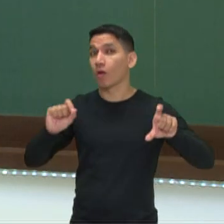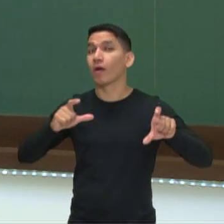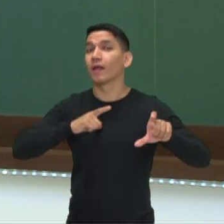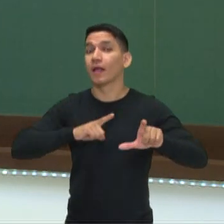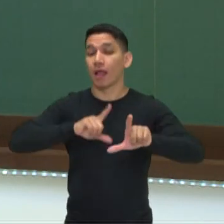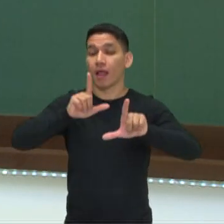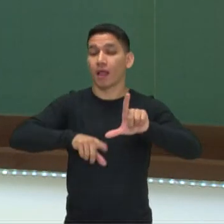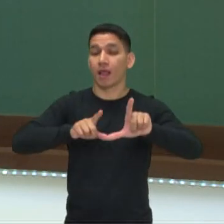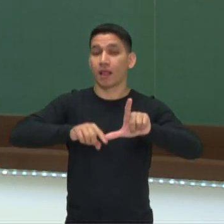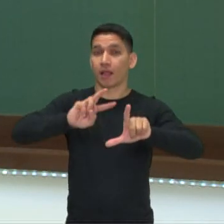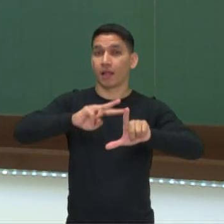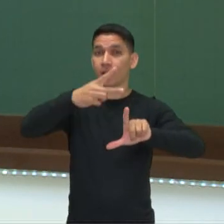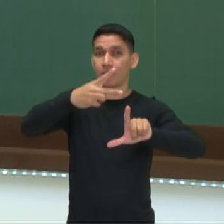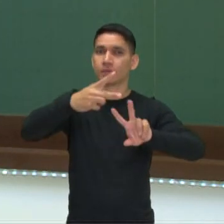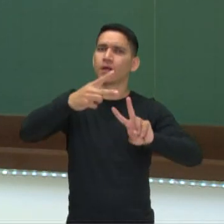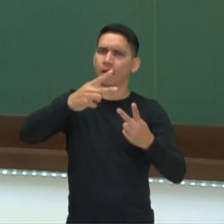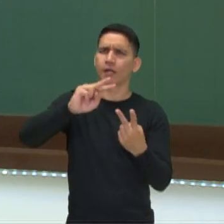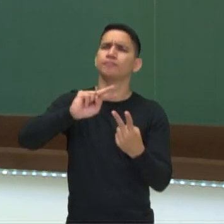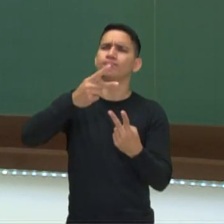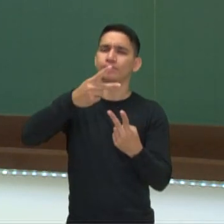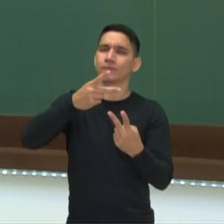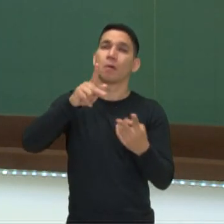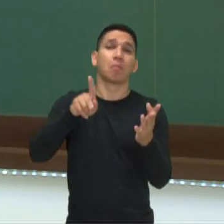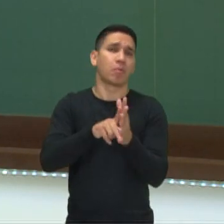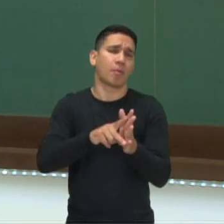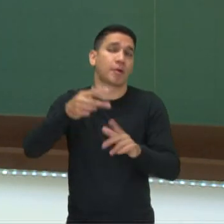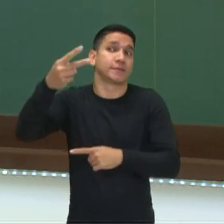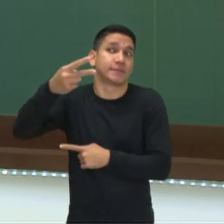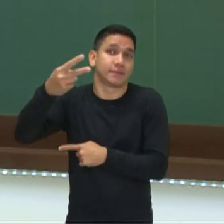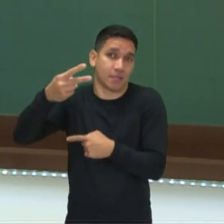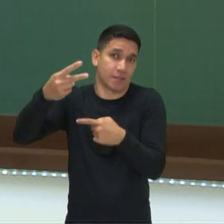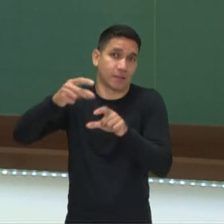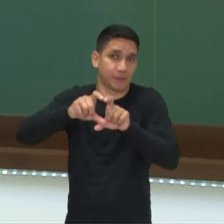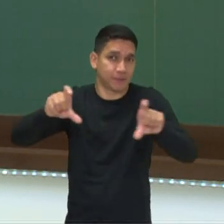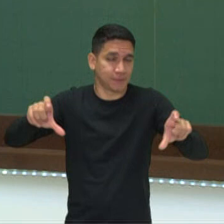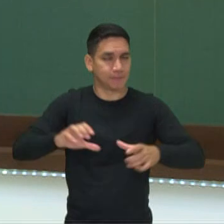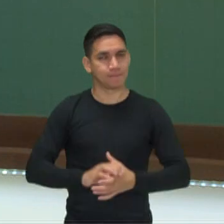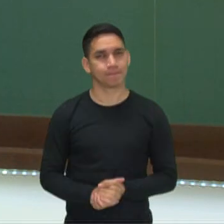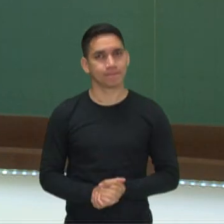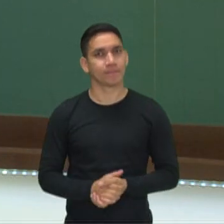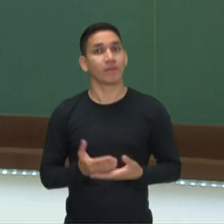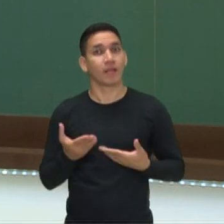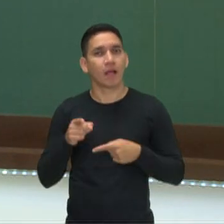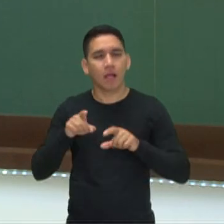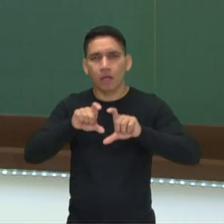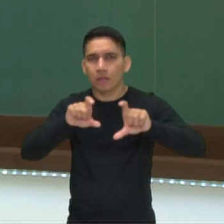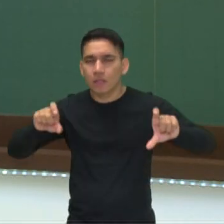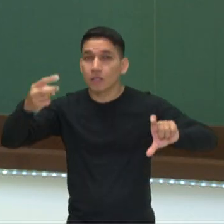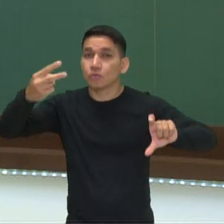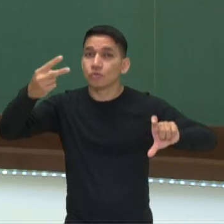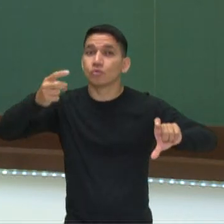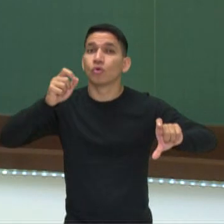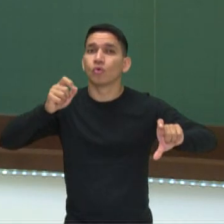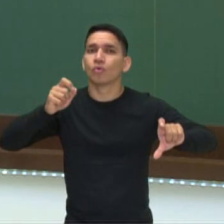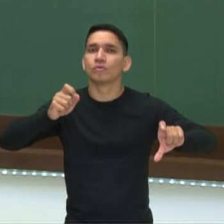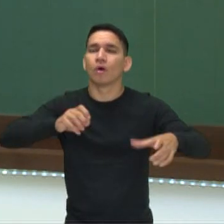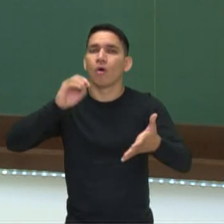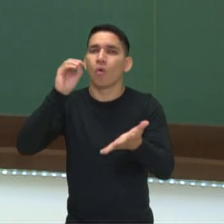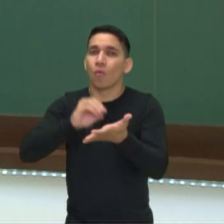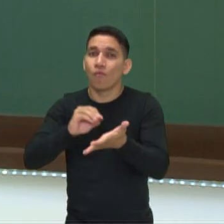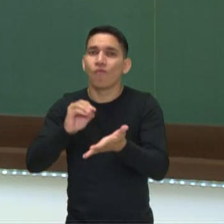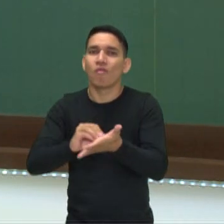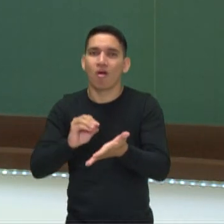letra está elevada ao quadrado. Uma equação do segundo grau. Então, uma equação do segundo grau